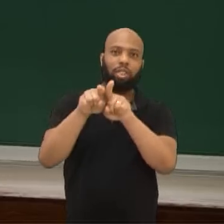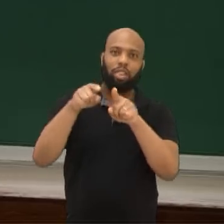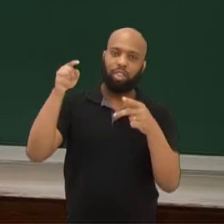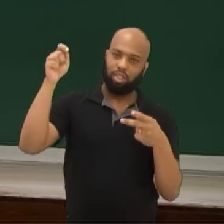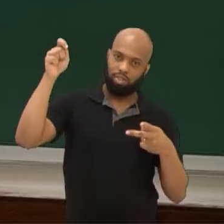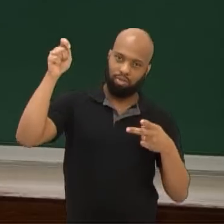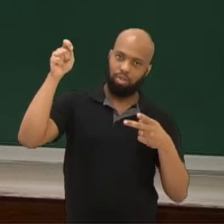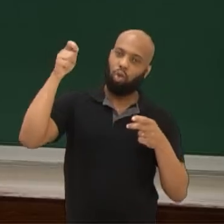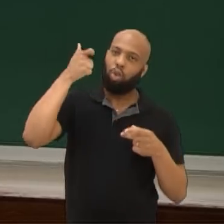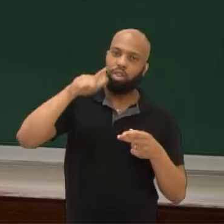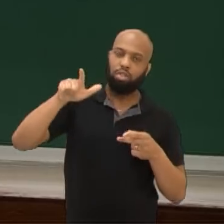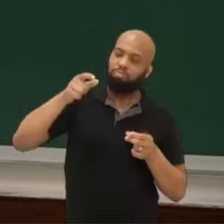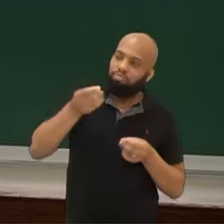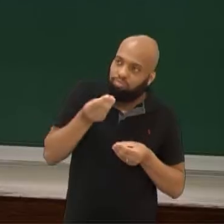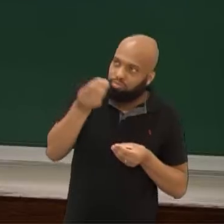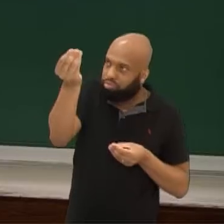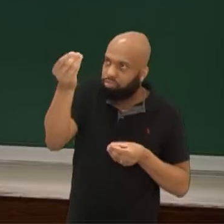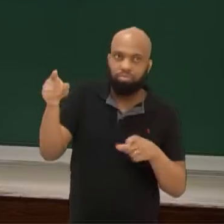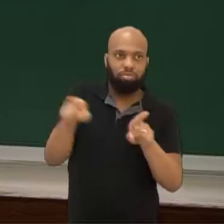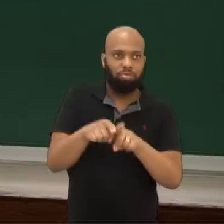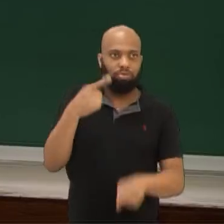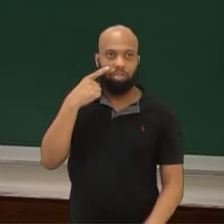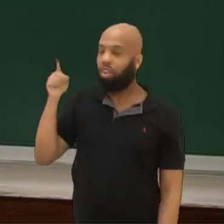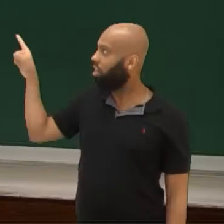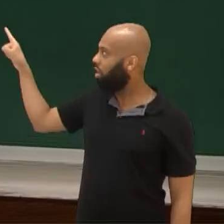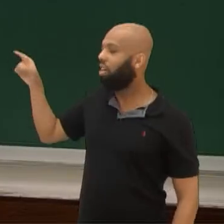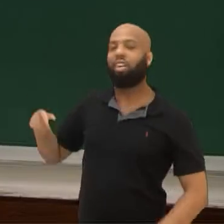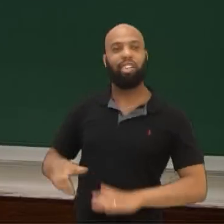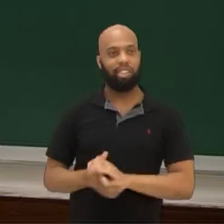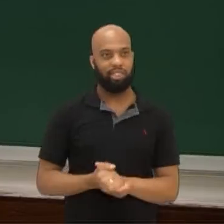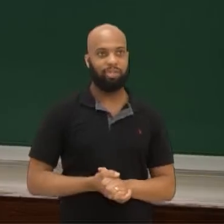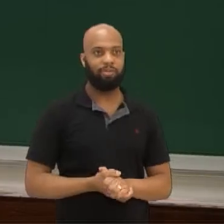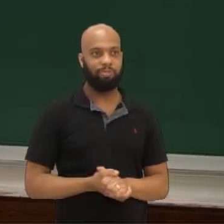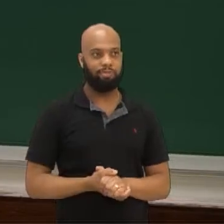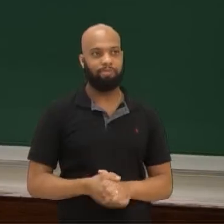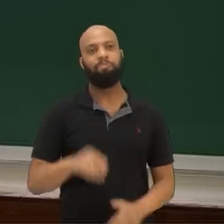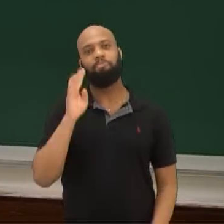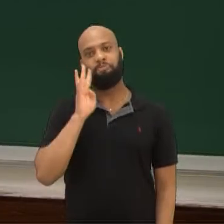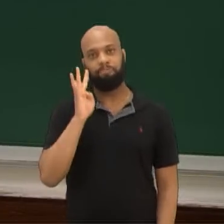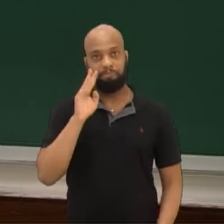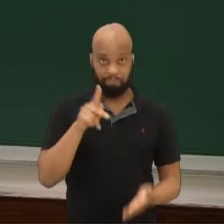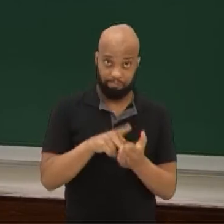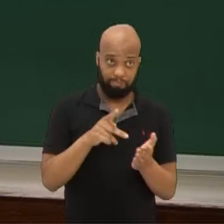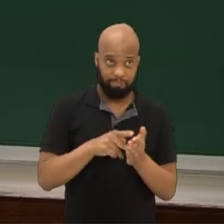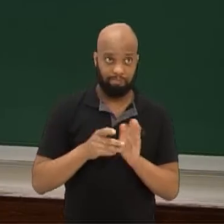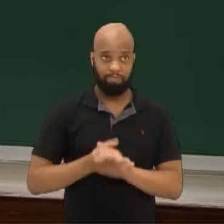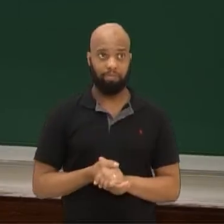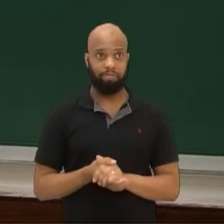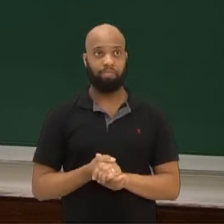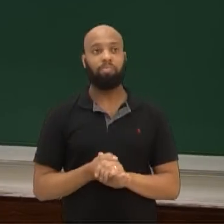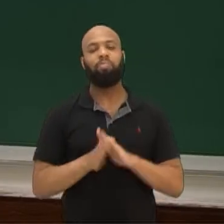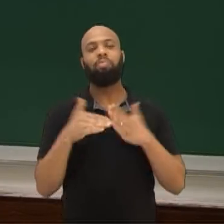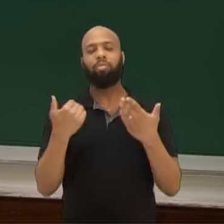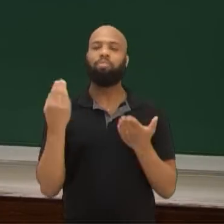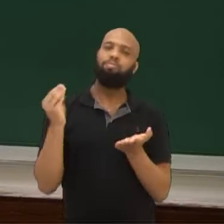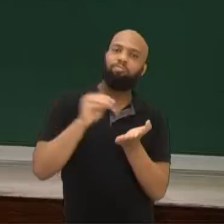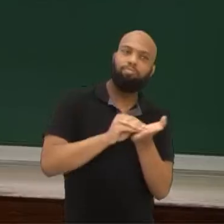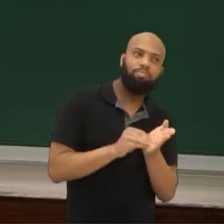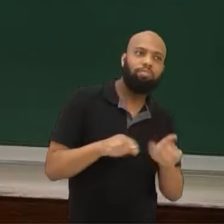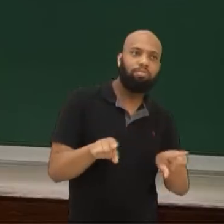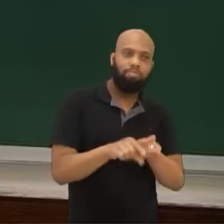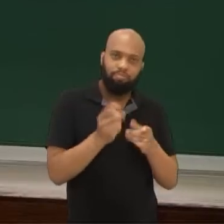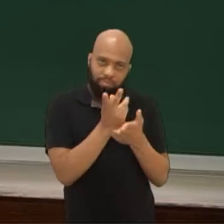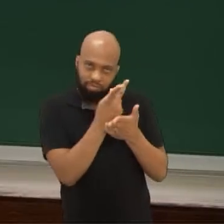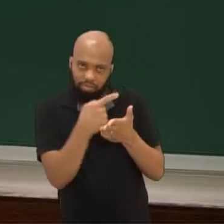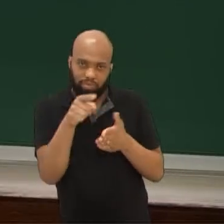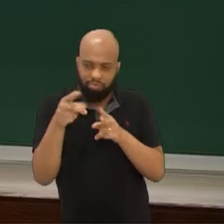essa angulação, o ângulo reto, que é o ângulo de 1/4 da volta. Olha, colocando aqui. Ficou bem legal, não ficou? Então, a professora registrou ali, colocou os